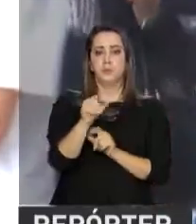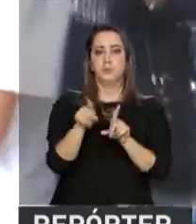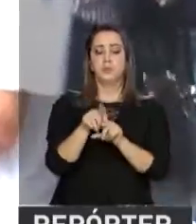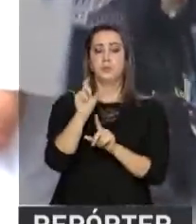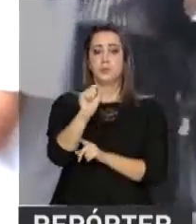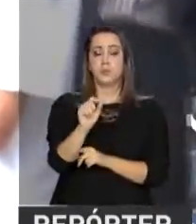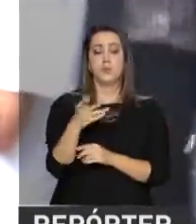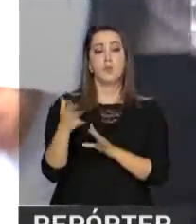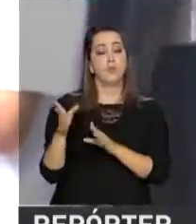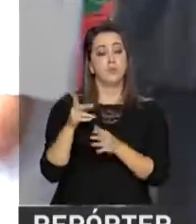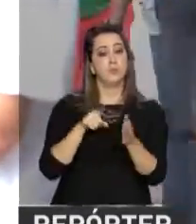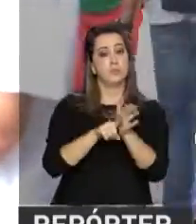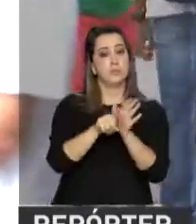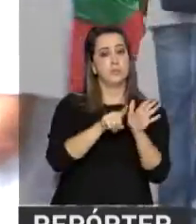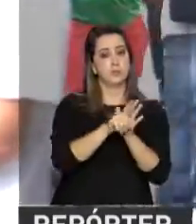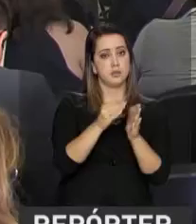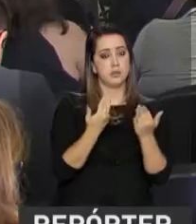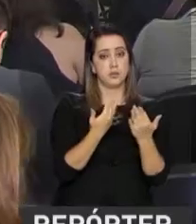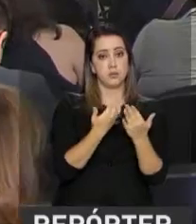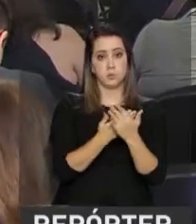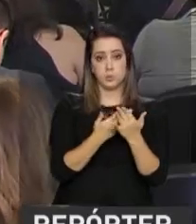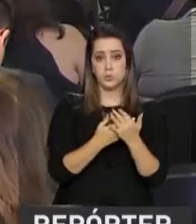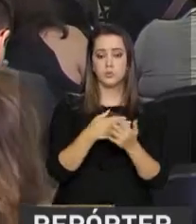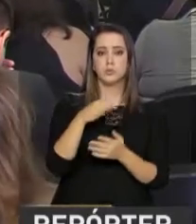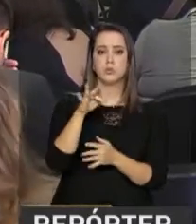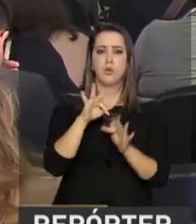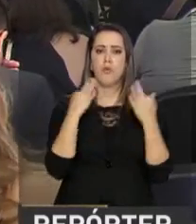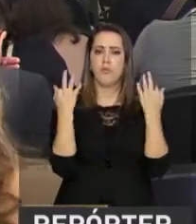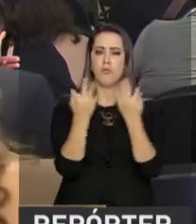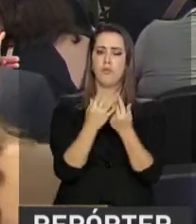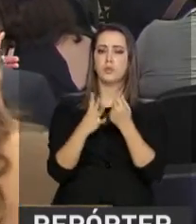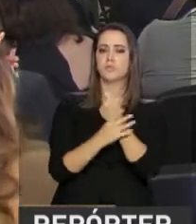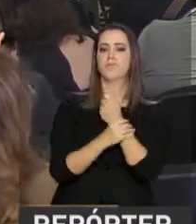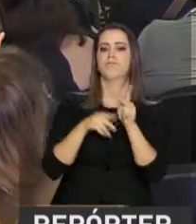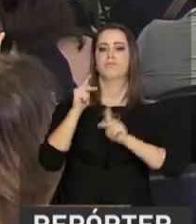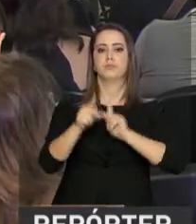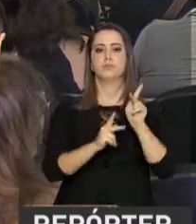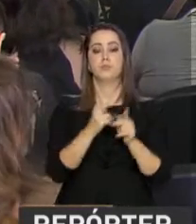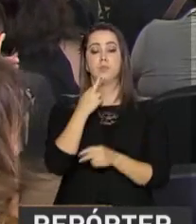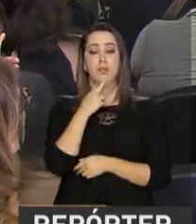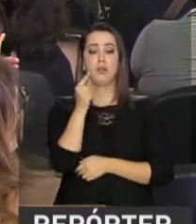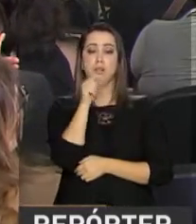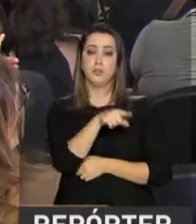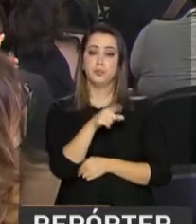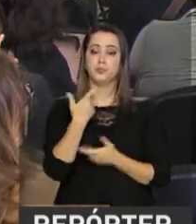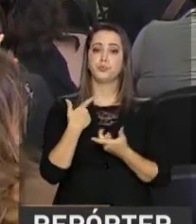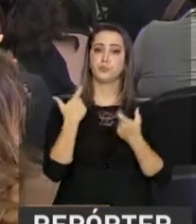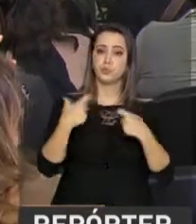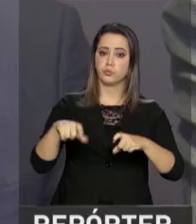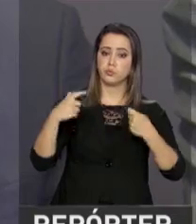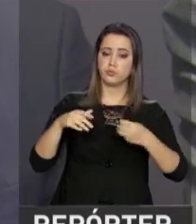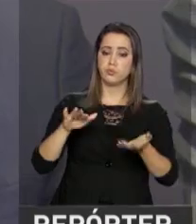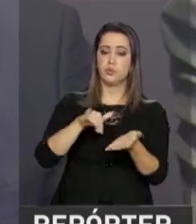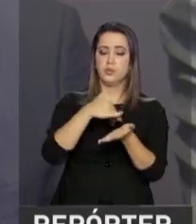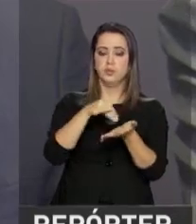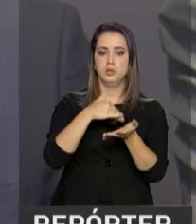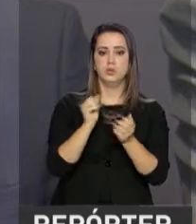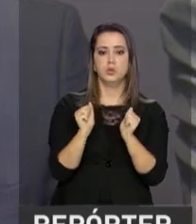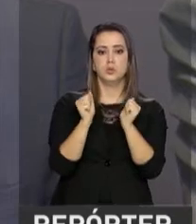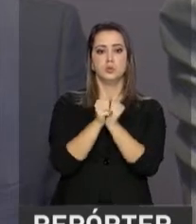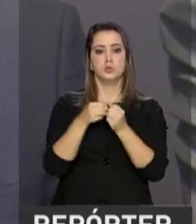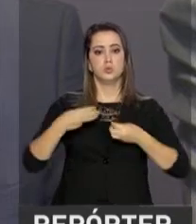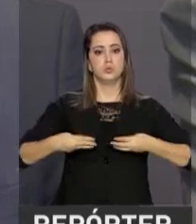ao fórum brasileiro de segurança pública e o resultado foi mostrado neste encontro na sede da secretaria com a